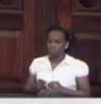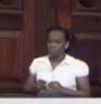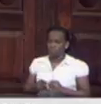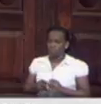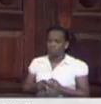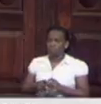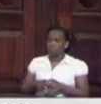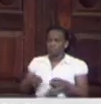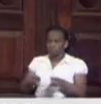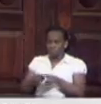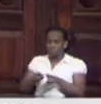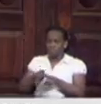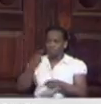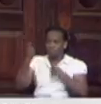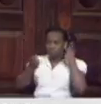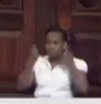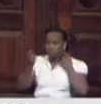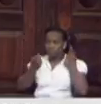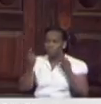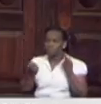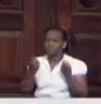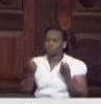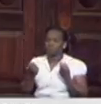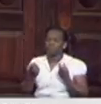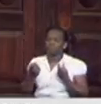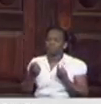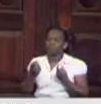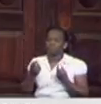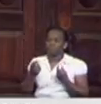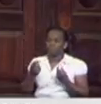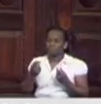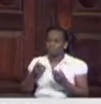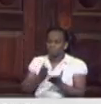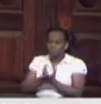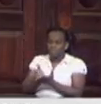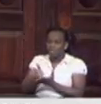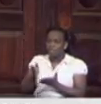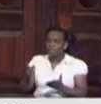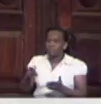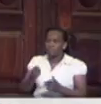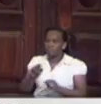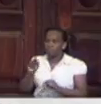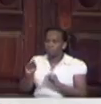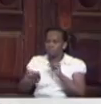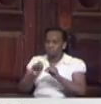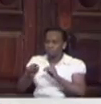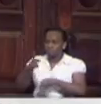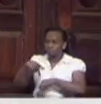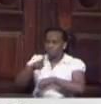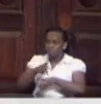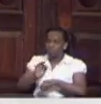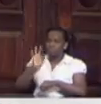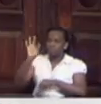e da sua preocupação com o caminho que o